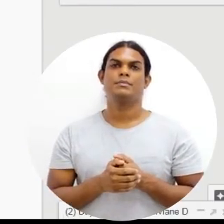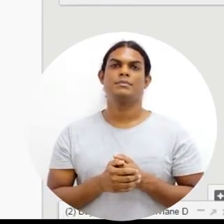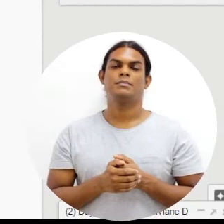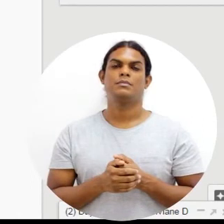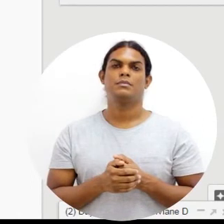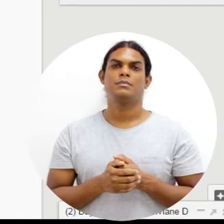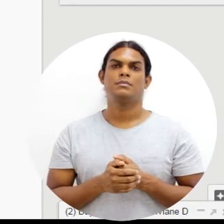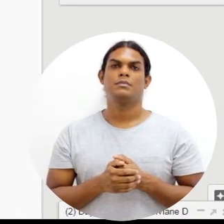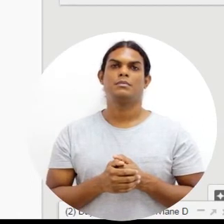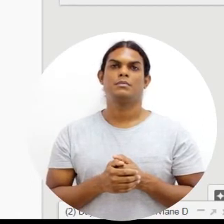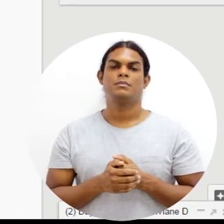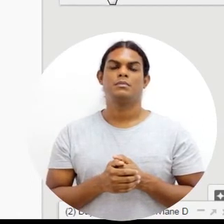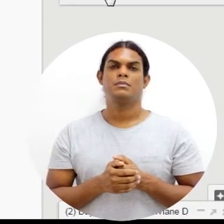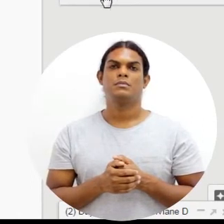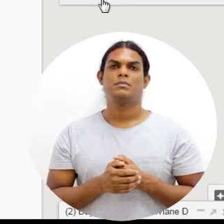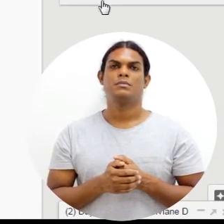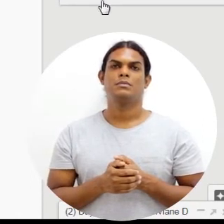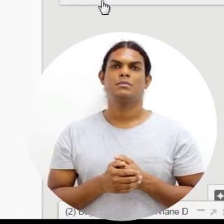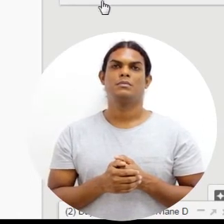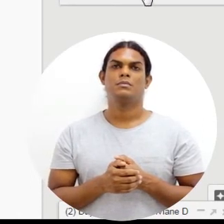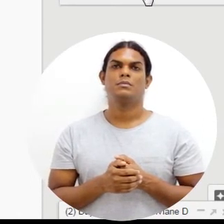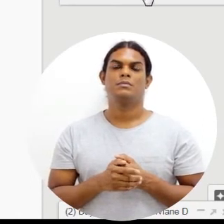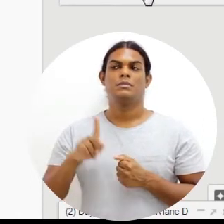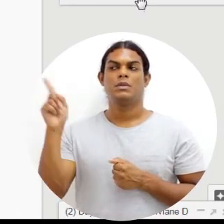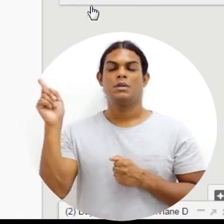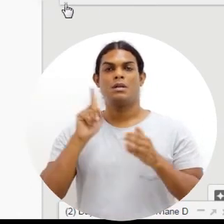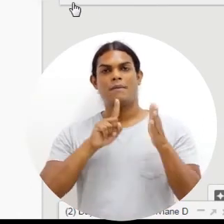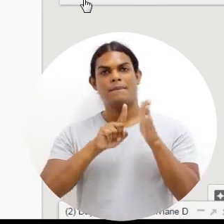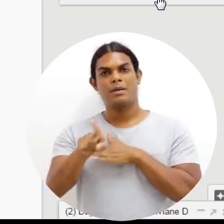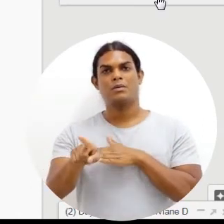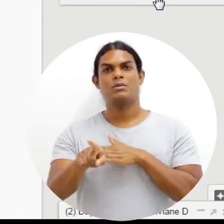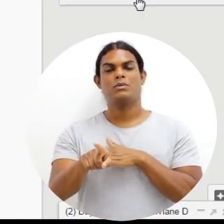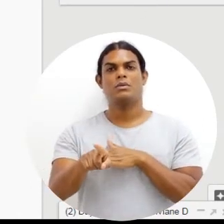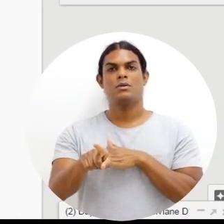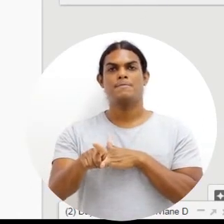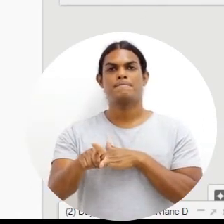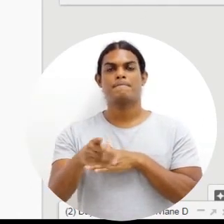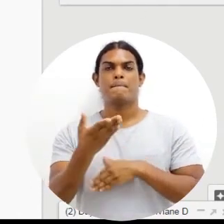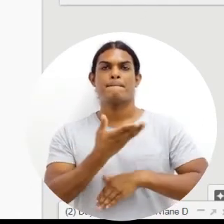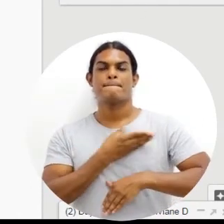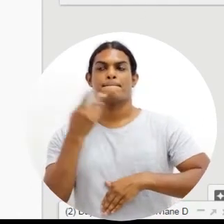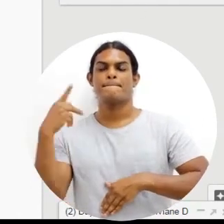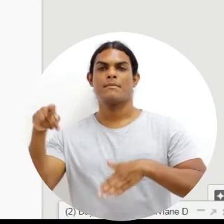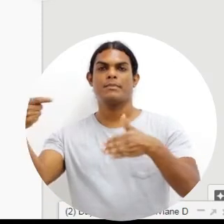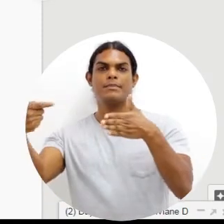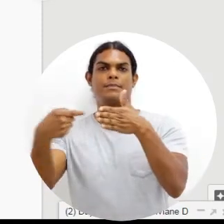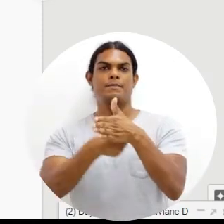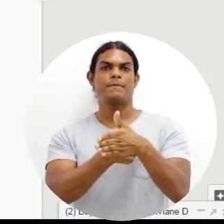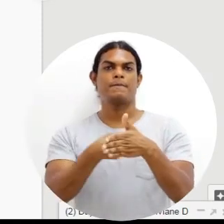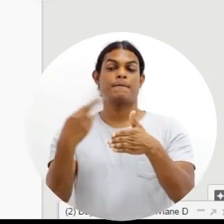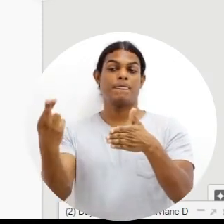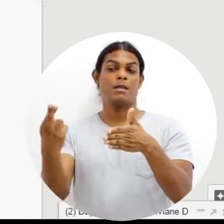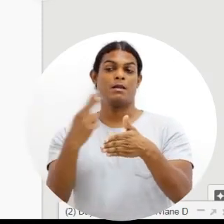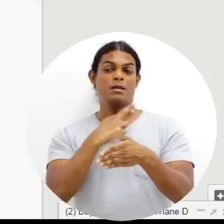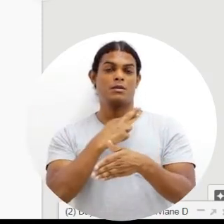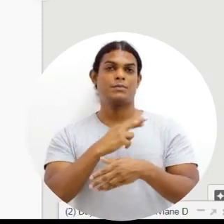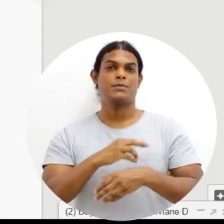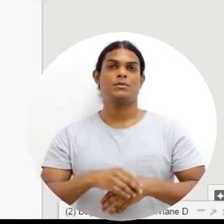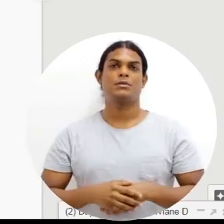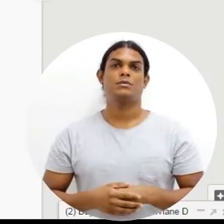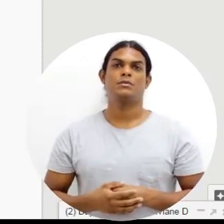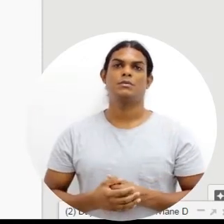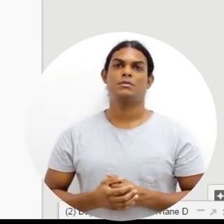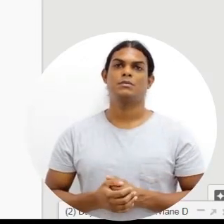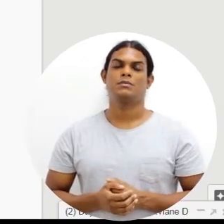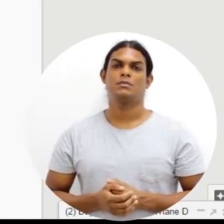de elaborarmos o resumo a partir daqui. E então ela responde, ótimo. E aí, como já está resolvido, eu posso clicar em resolver e o comentário